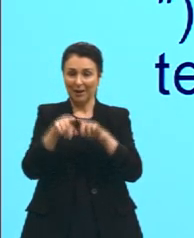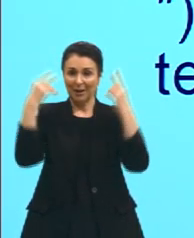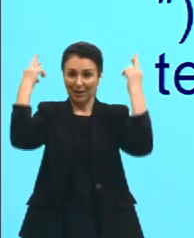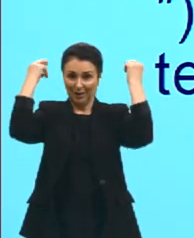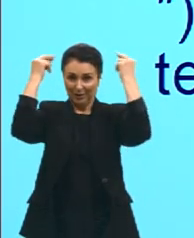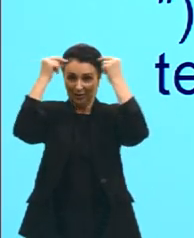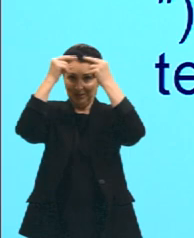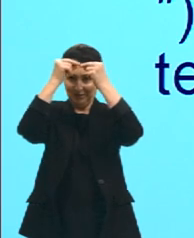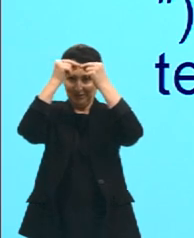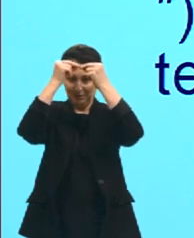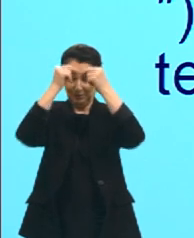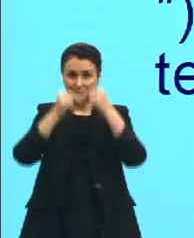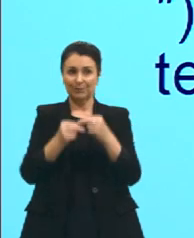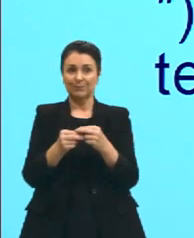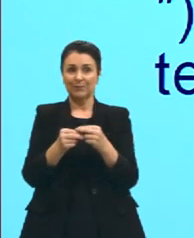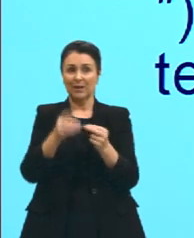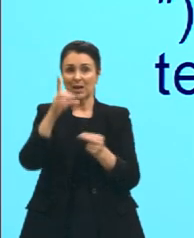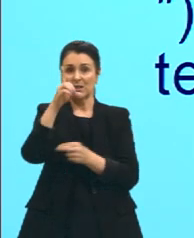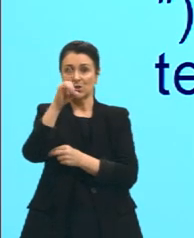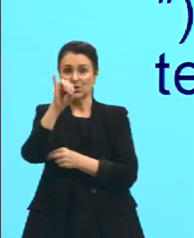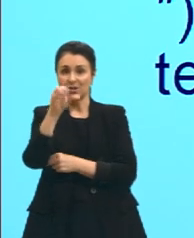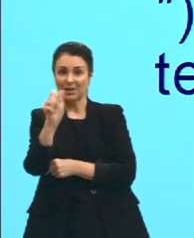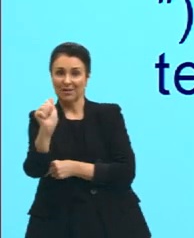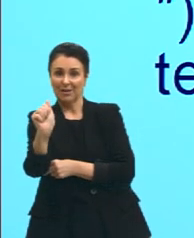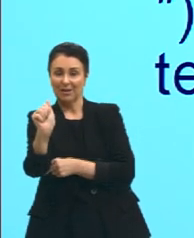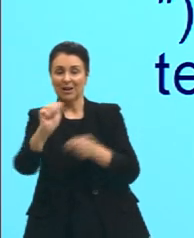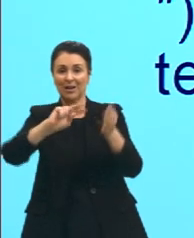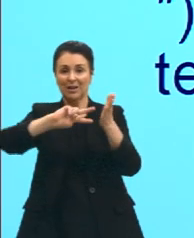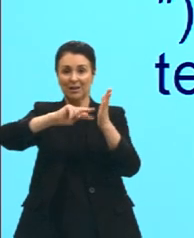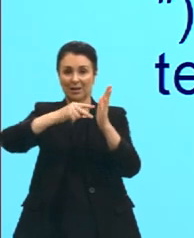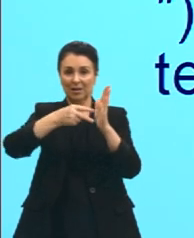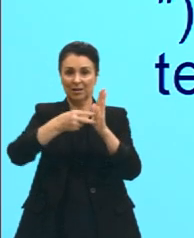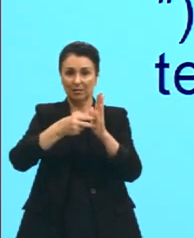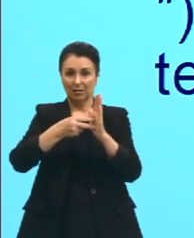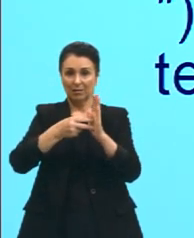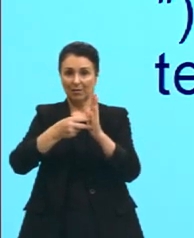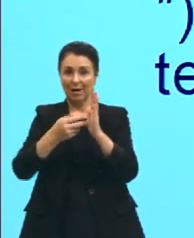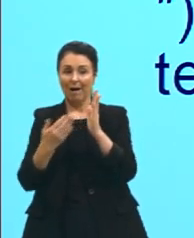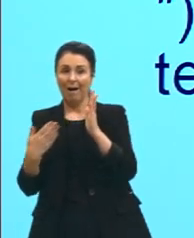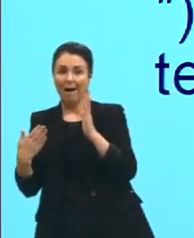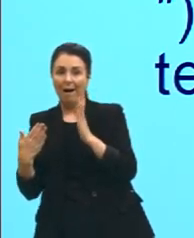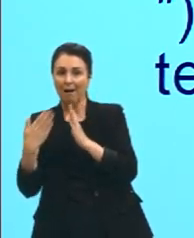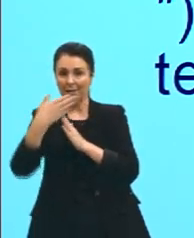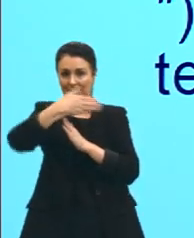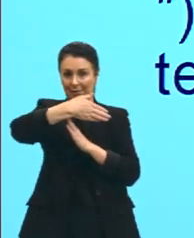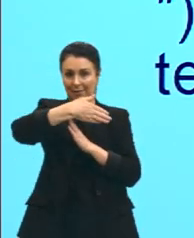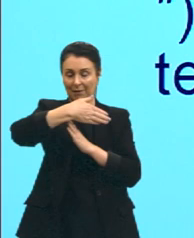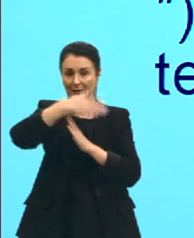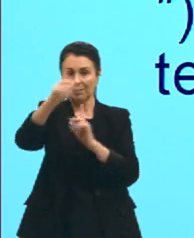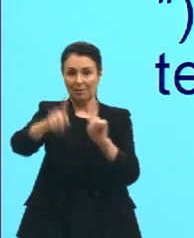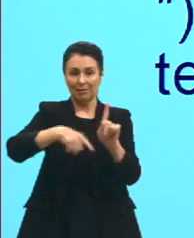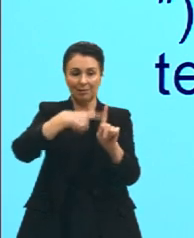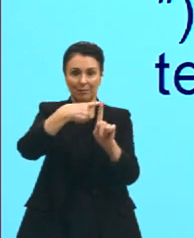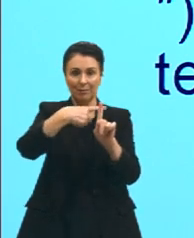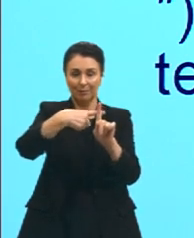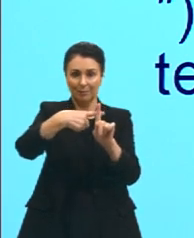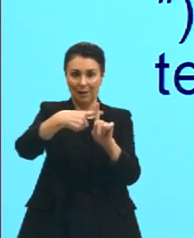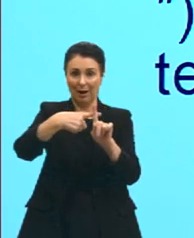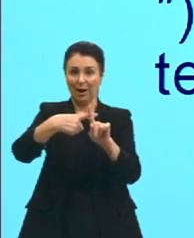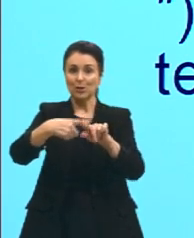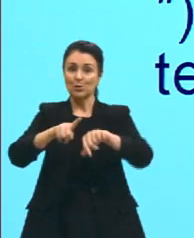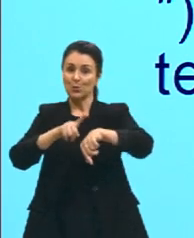pela parte Zinho aqui dia que significa através mais Cronos